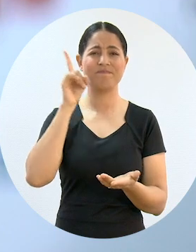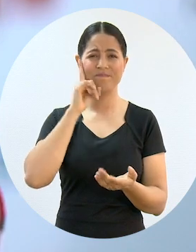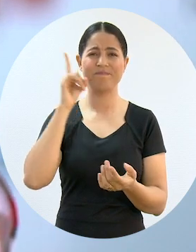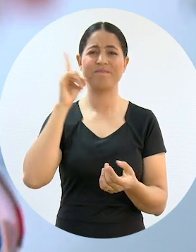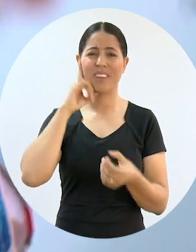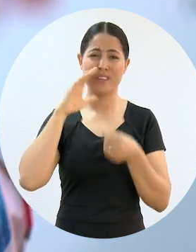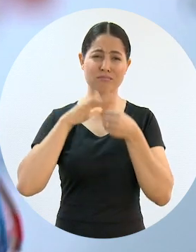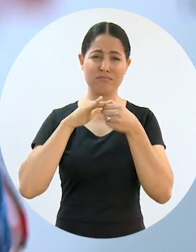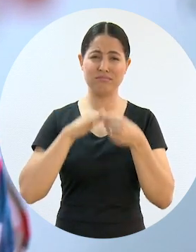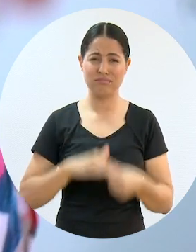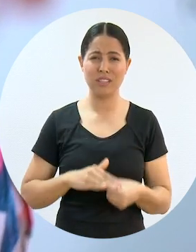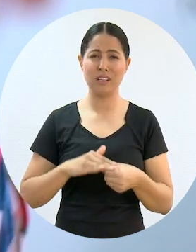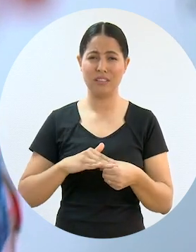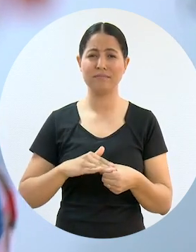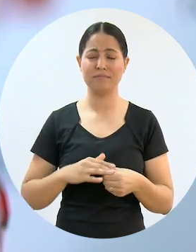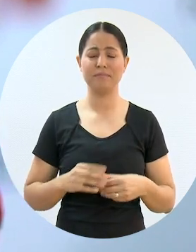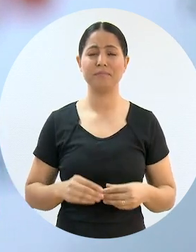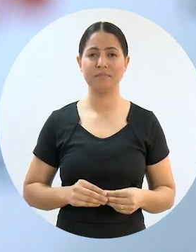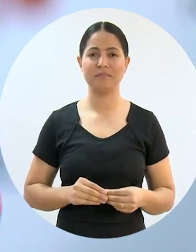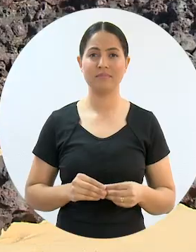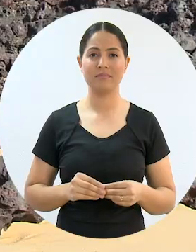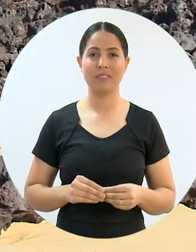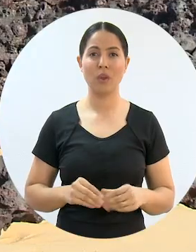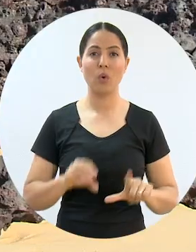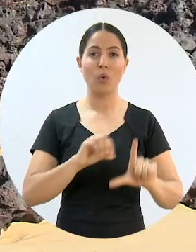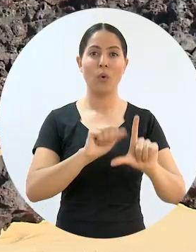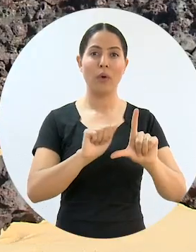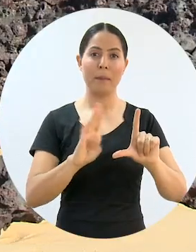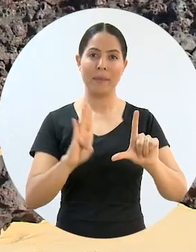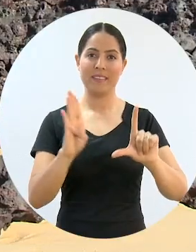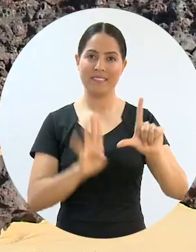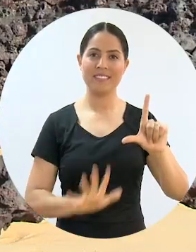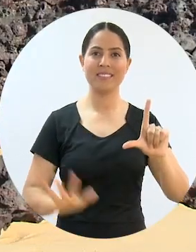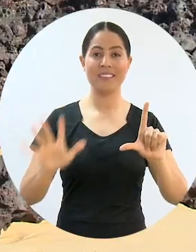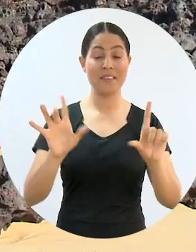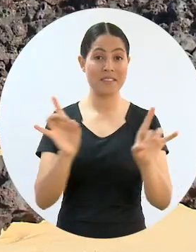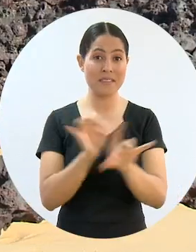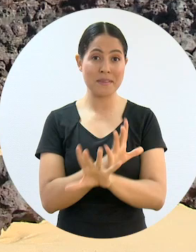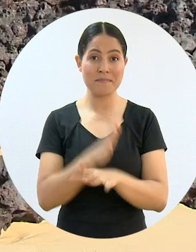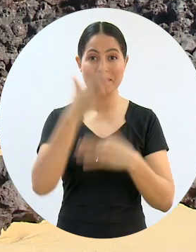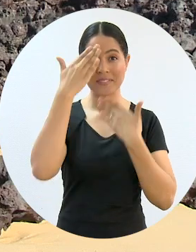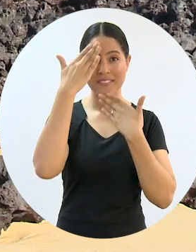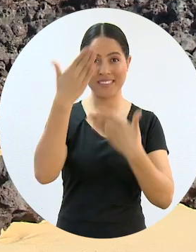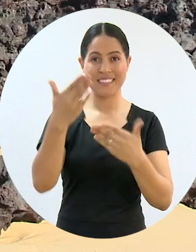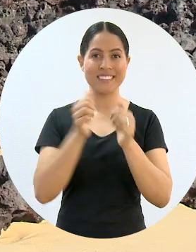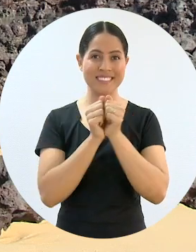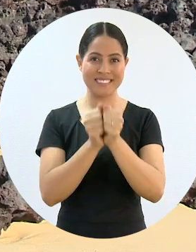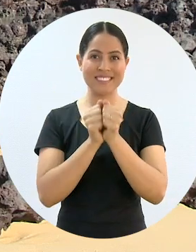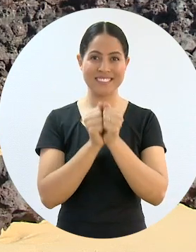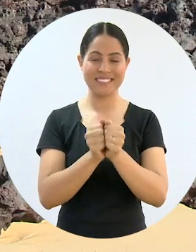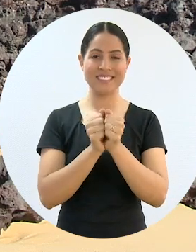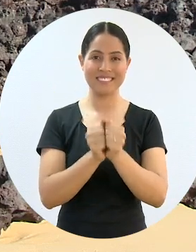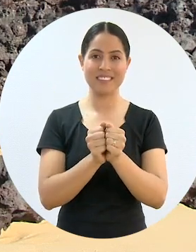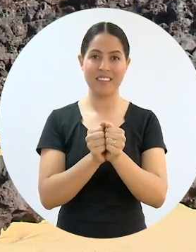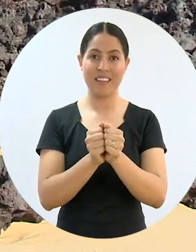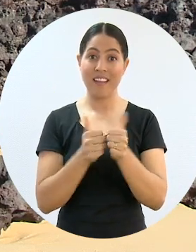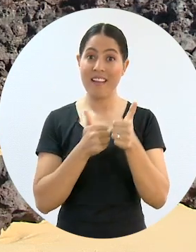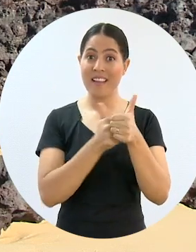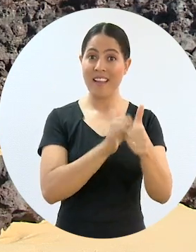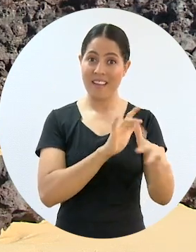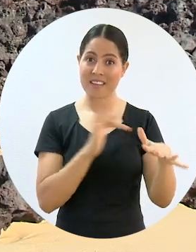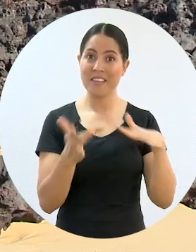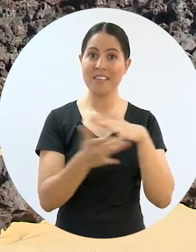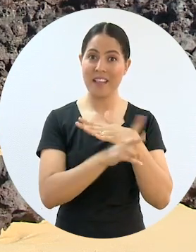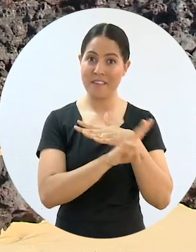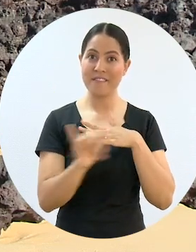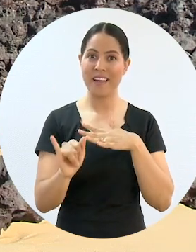violações no dia a dia, no exercício da sua profissão. E este OAB Nacional fica por aqui. Obrigada por sua companhia. Não deixe de